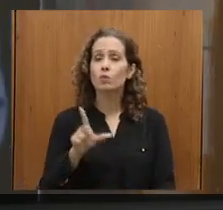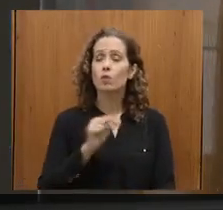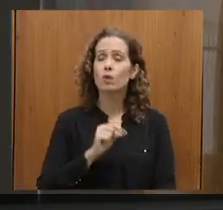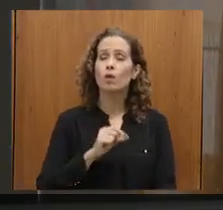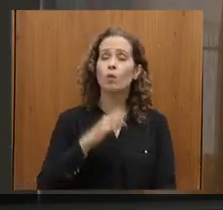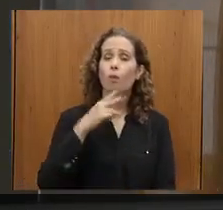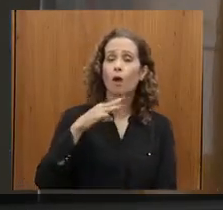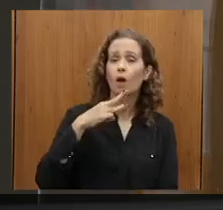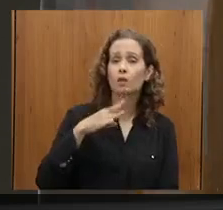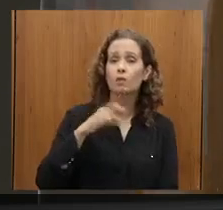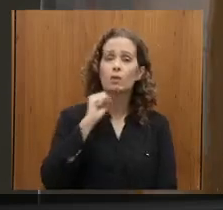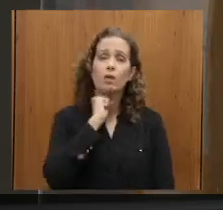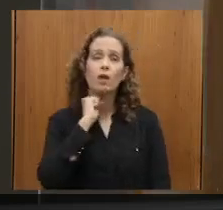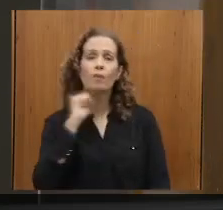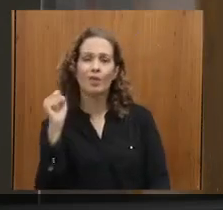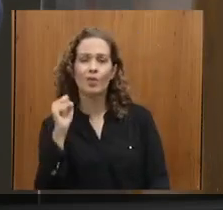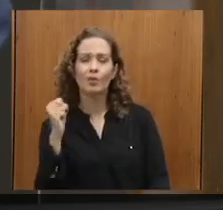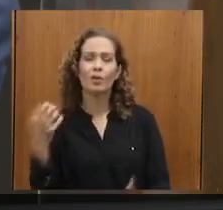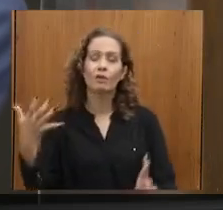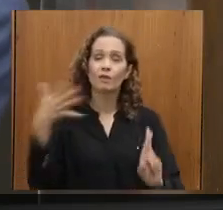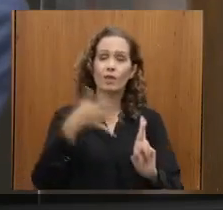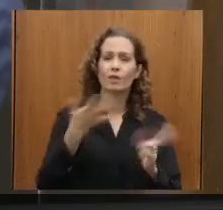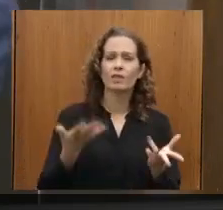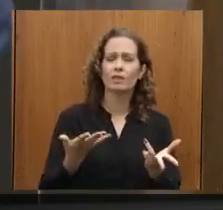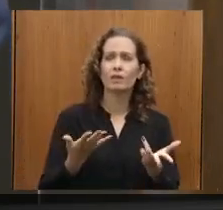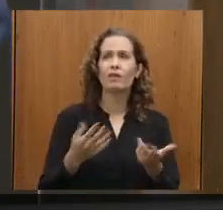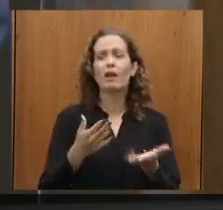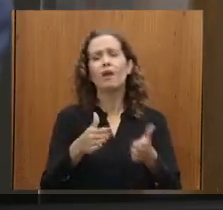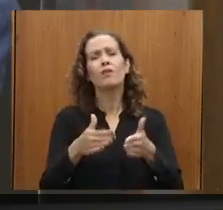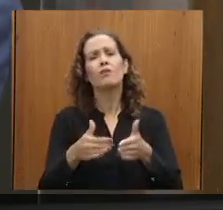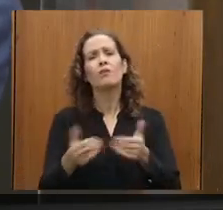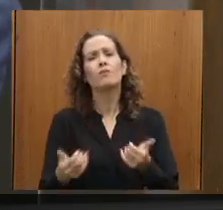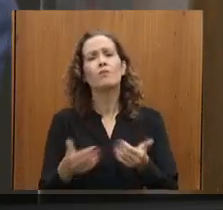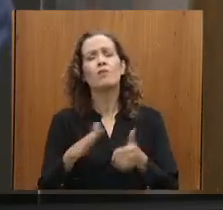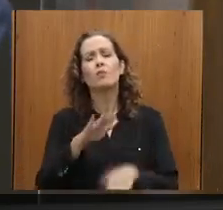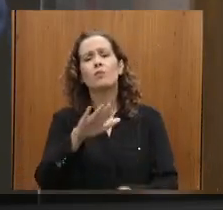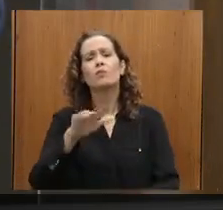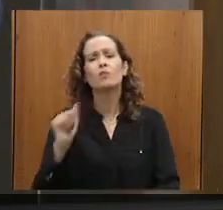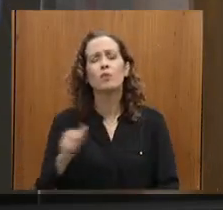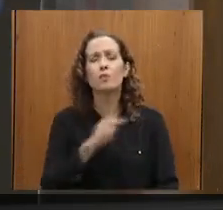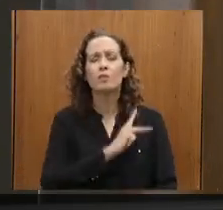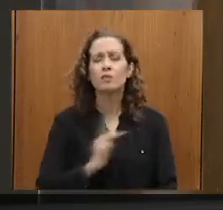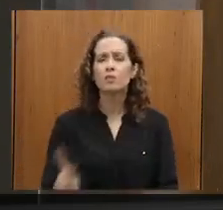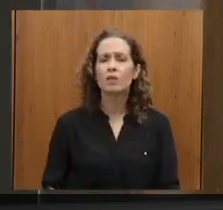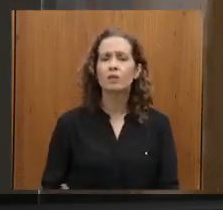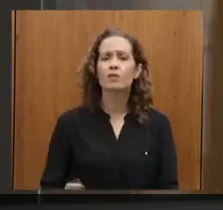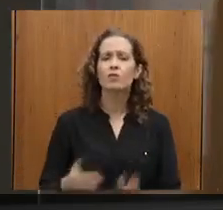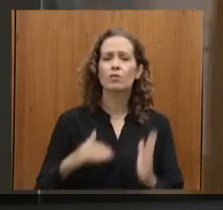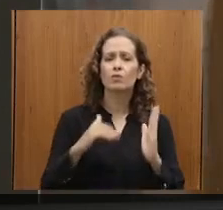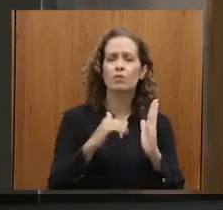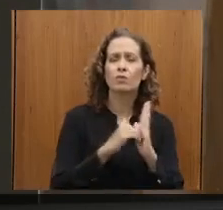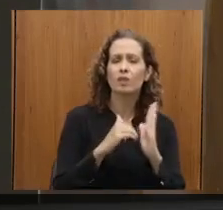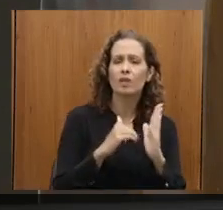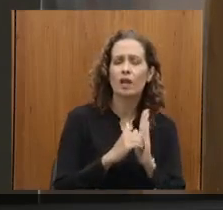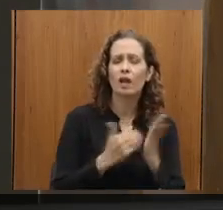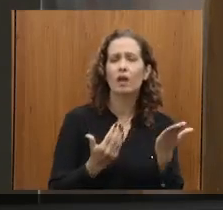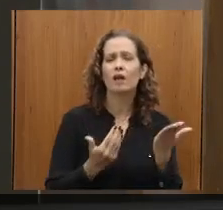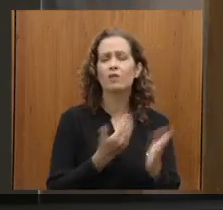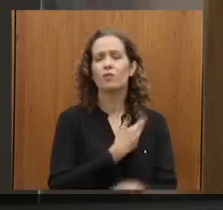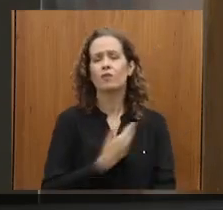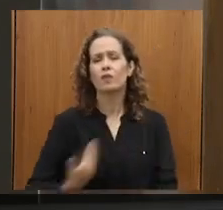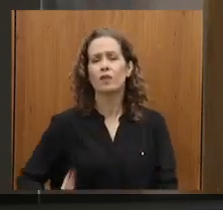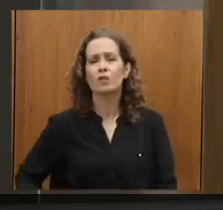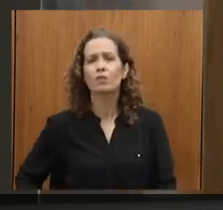Vamos fazer uma outra construção, vamos chamar o presidente do Senado, a bancada federal mineira, o governador, toda a Assembleia